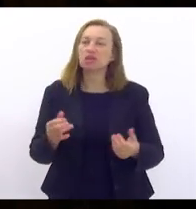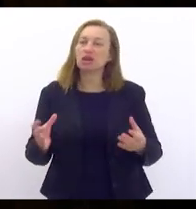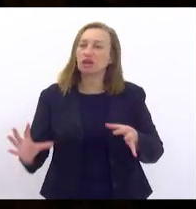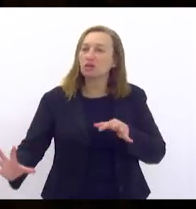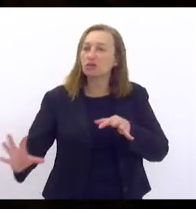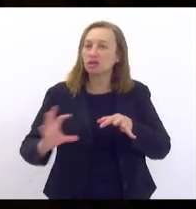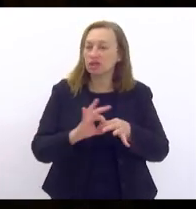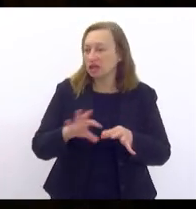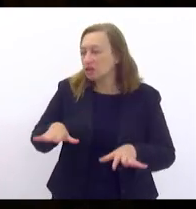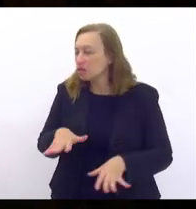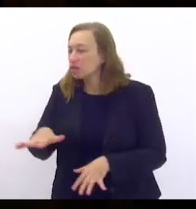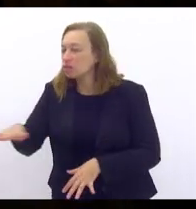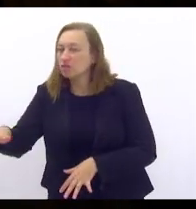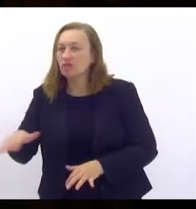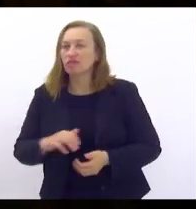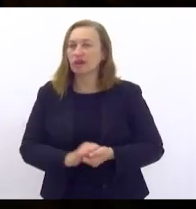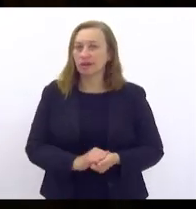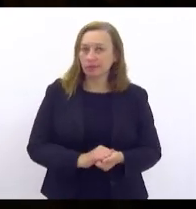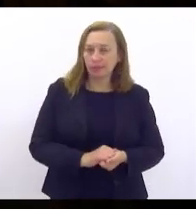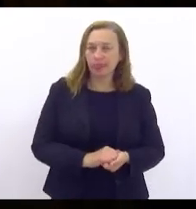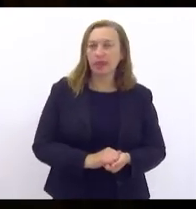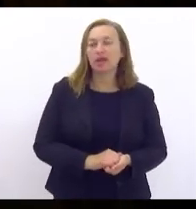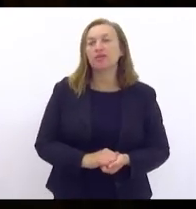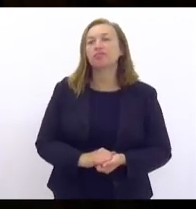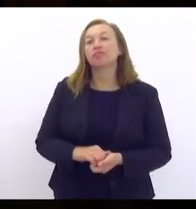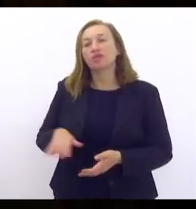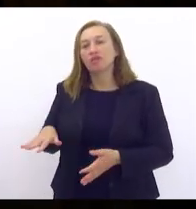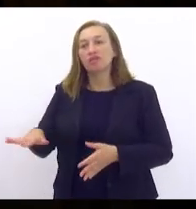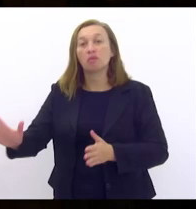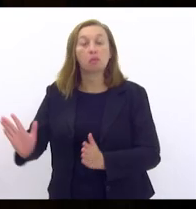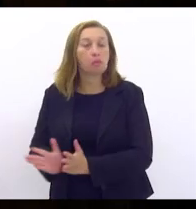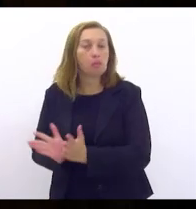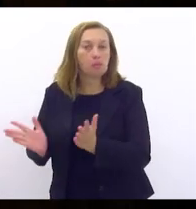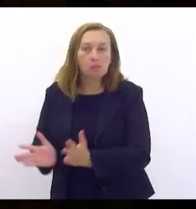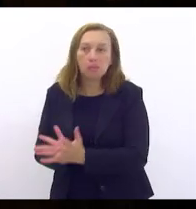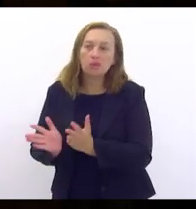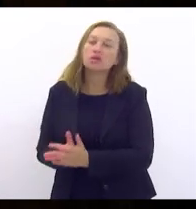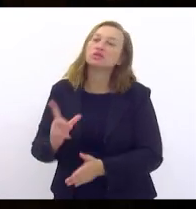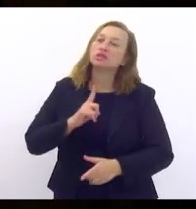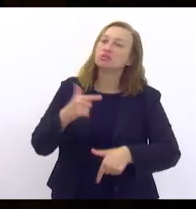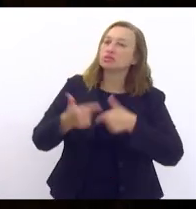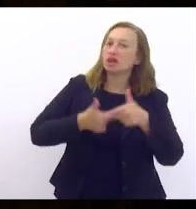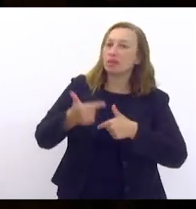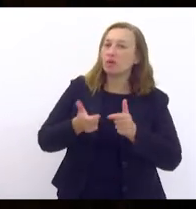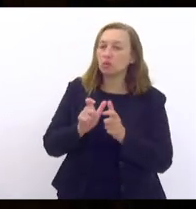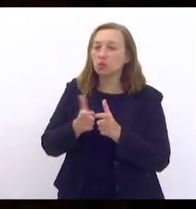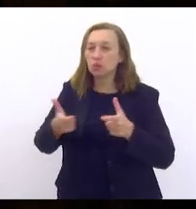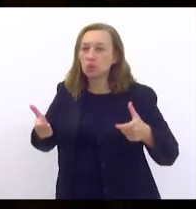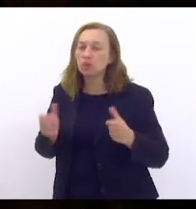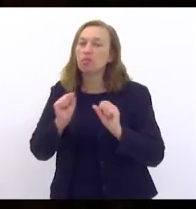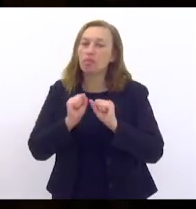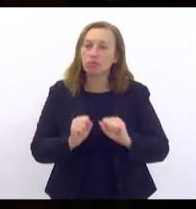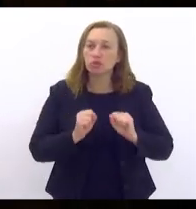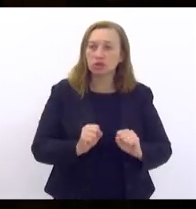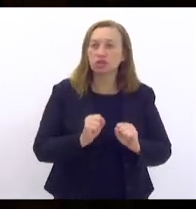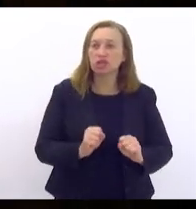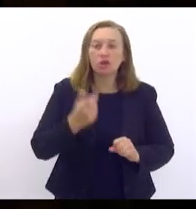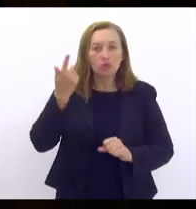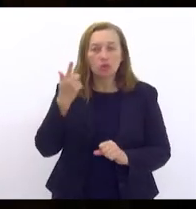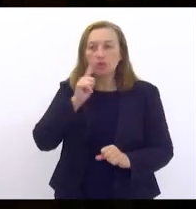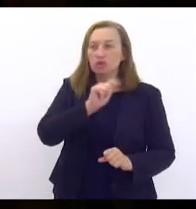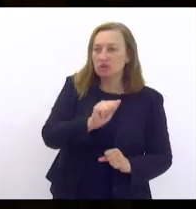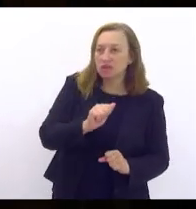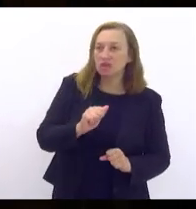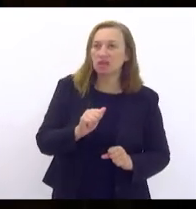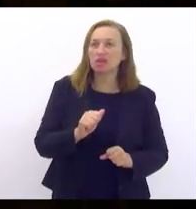comunidades comunidades essas de baixa renda onde a gente teve um trabalho muito grande para poder conseguir